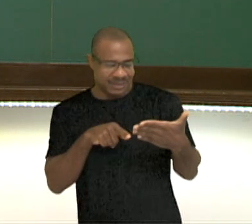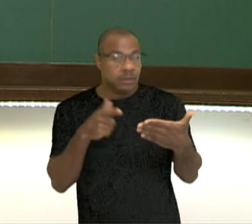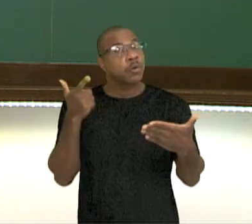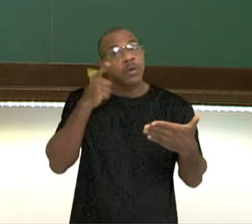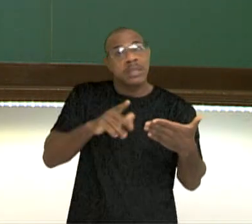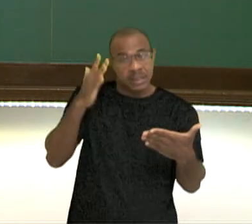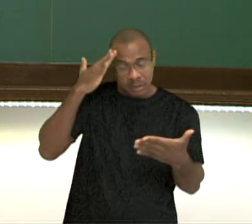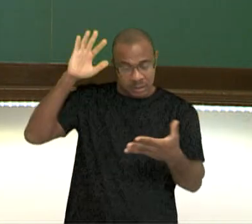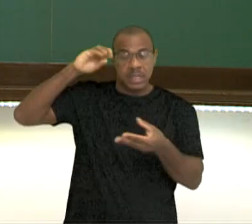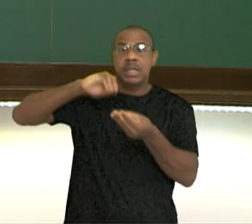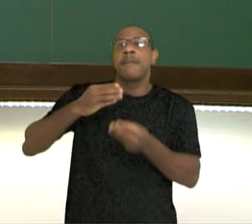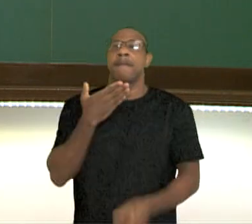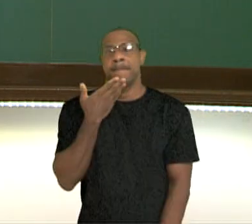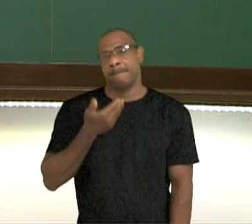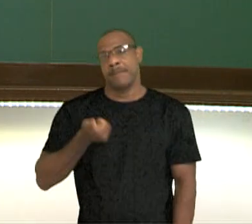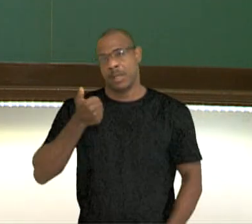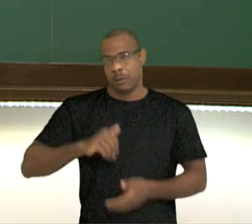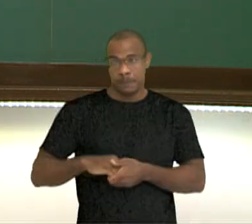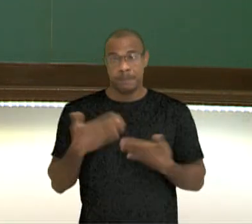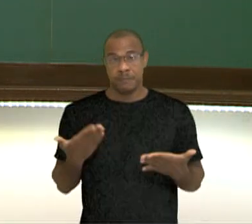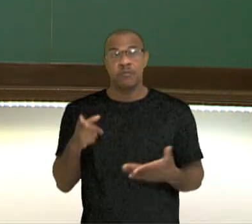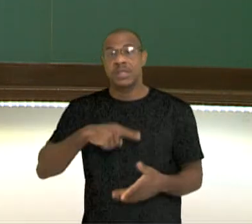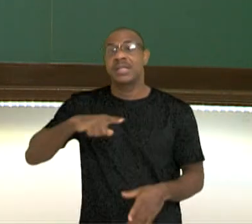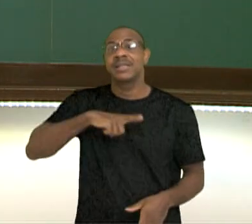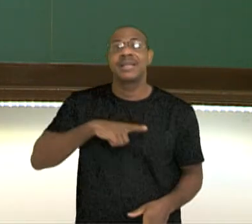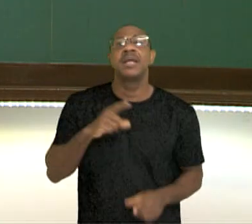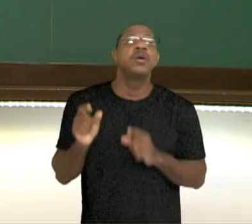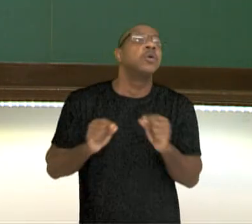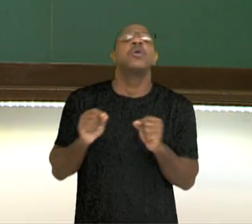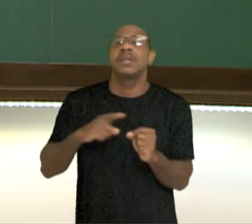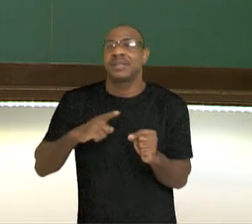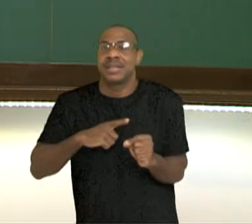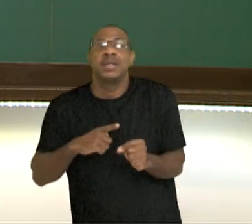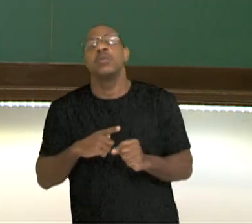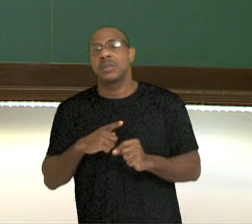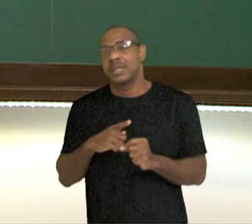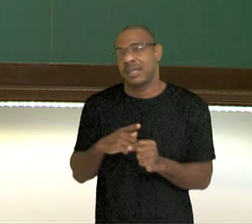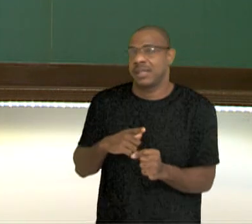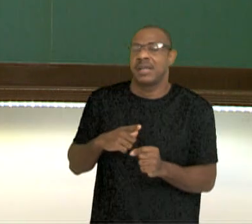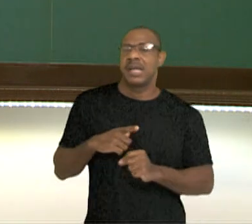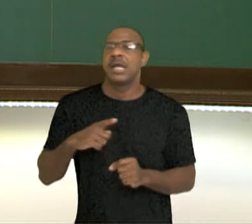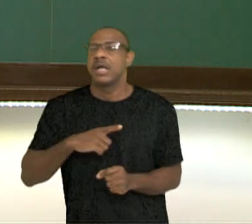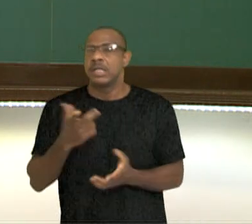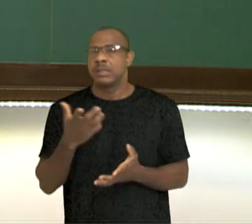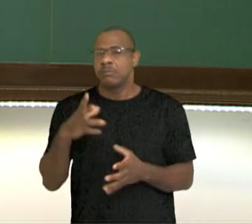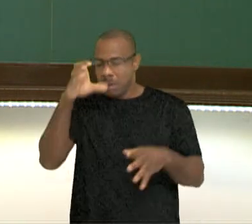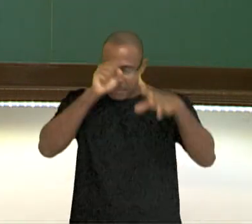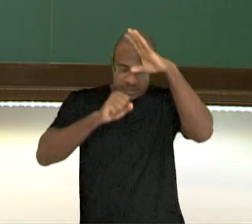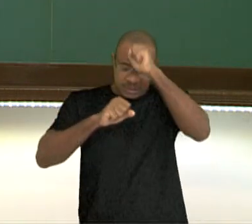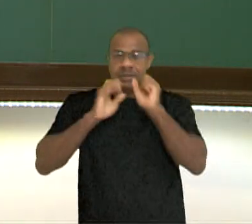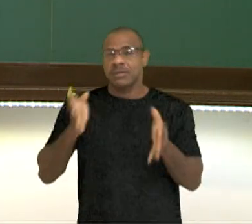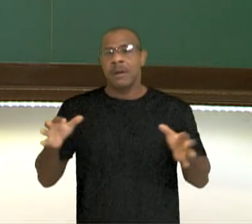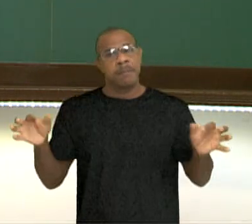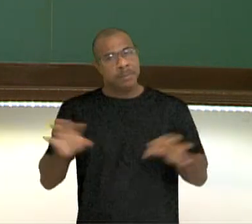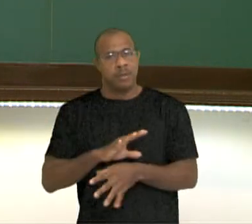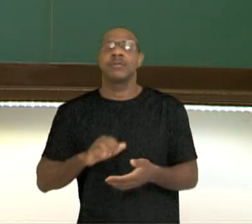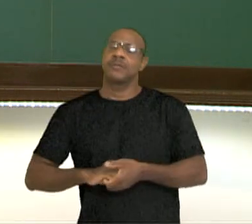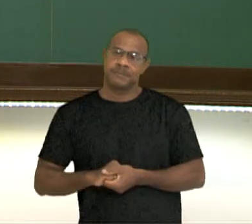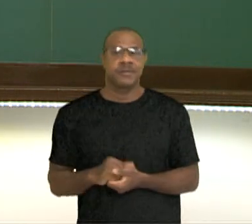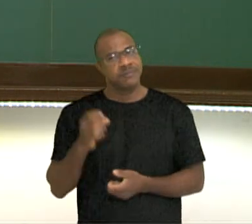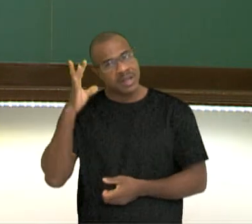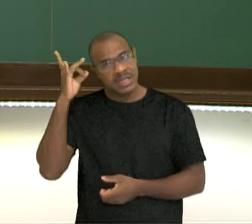consegue entender melhor. Você tem uma bagagem cultural que te facilita essa